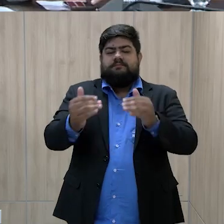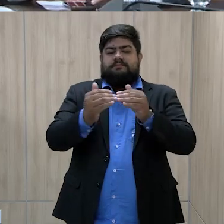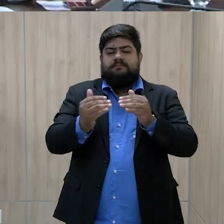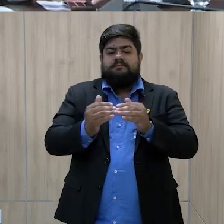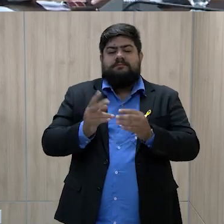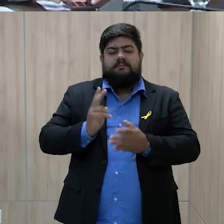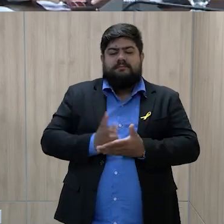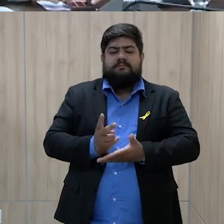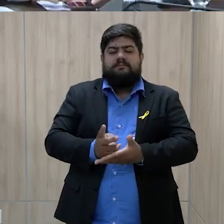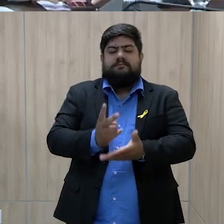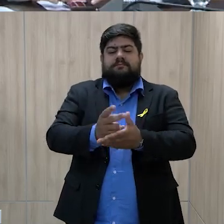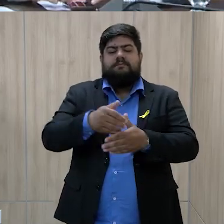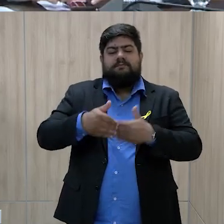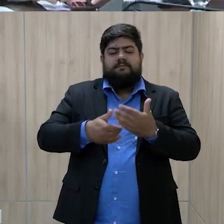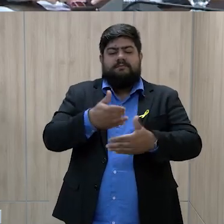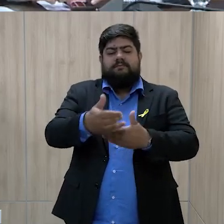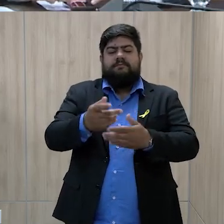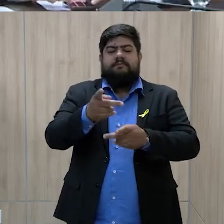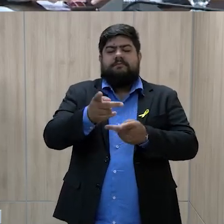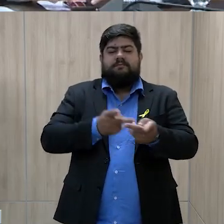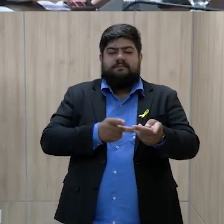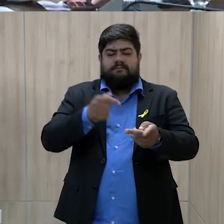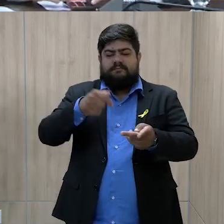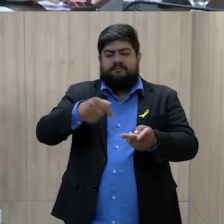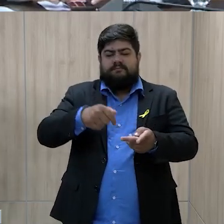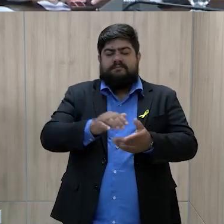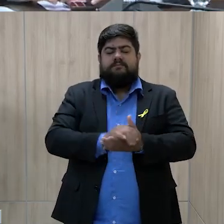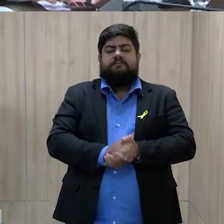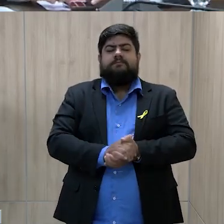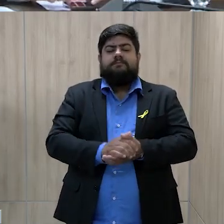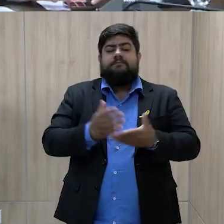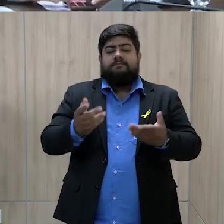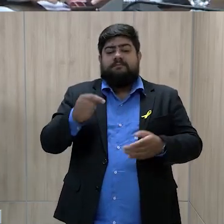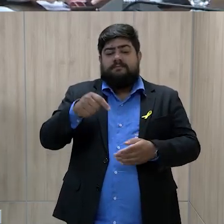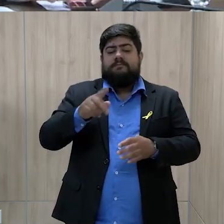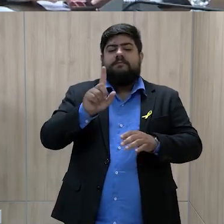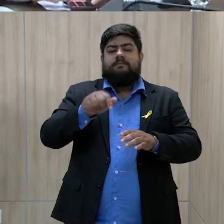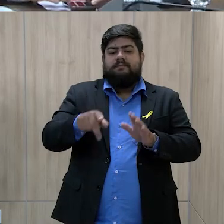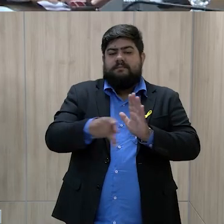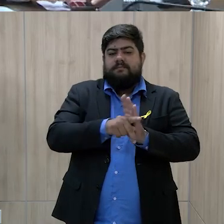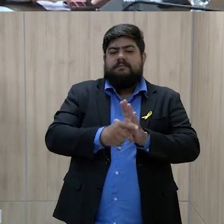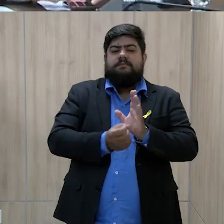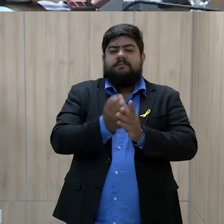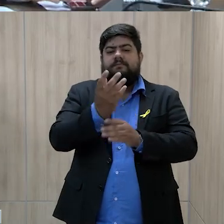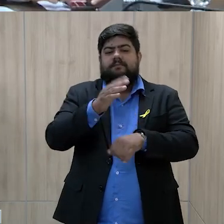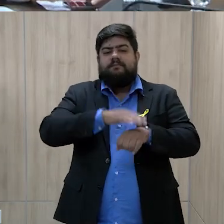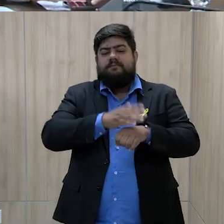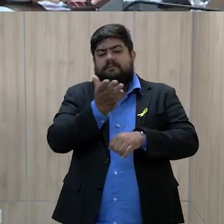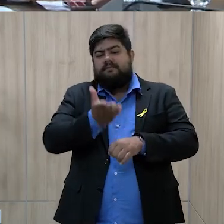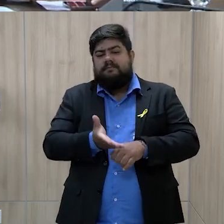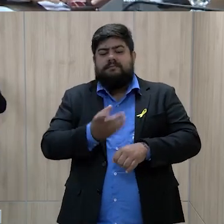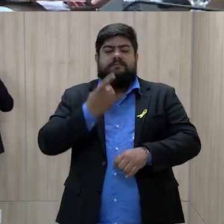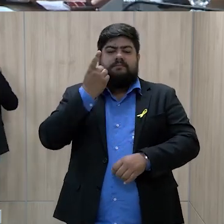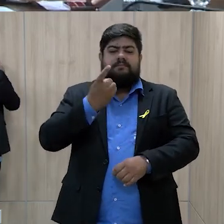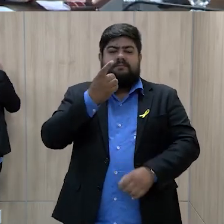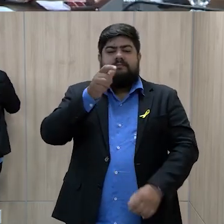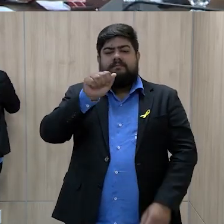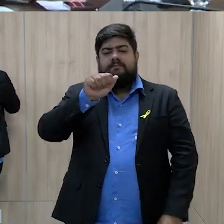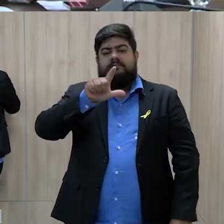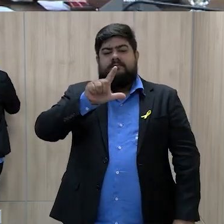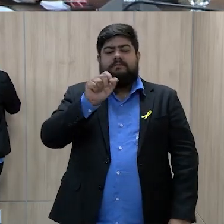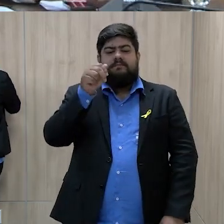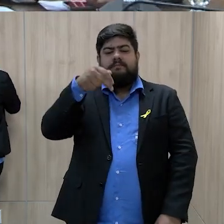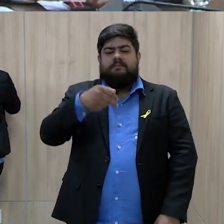emitindo juízo favorável a tramitação do projeto e comenta o projeto é de autoria do sua excelência